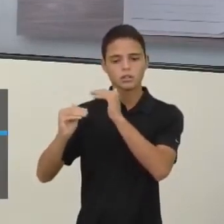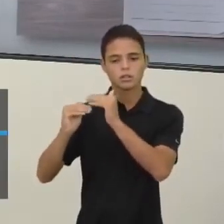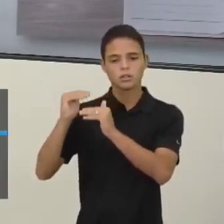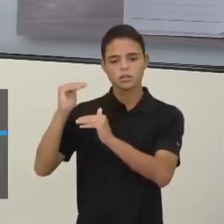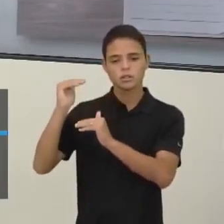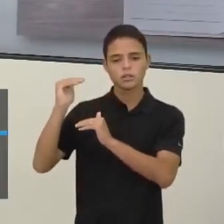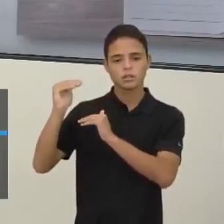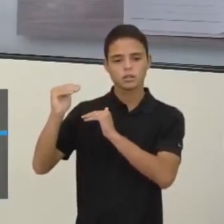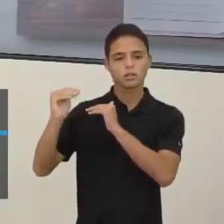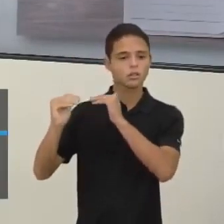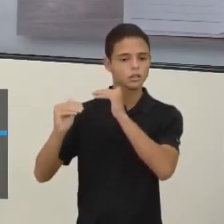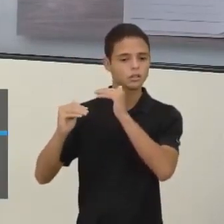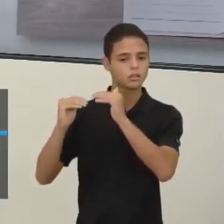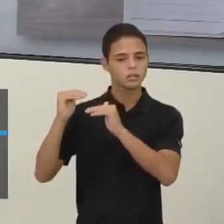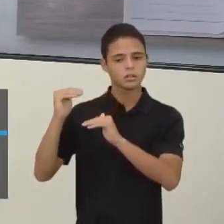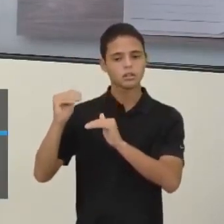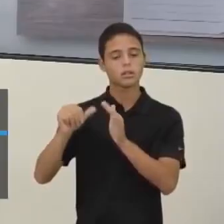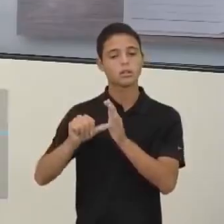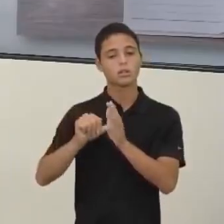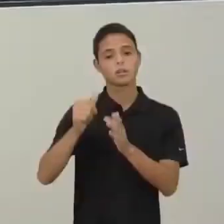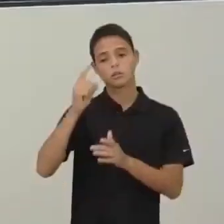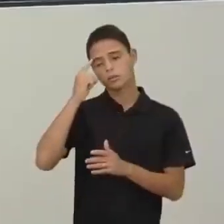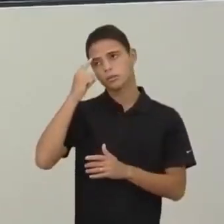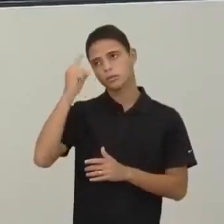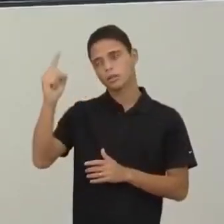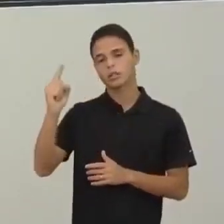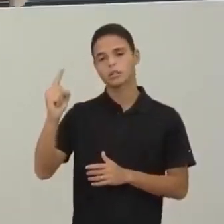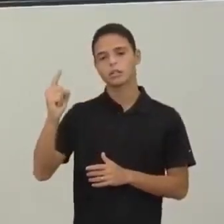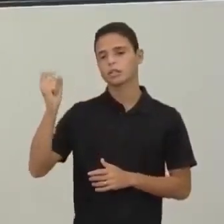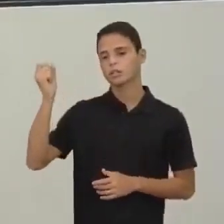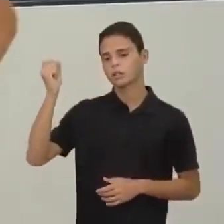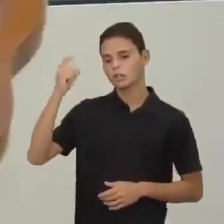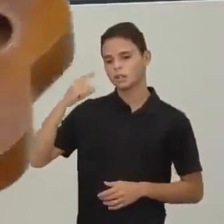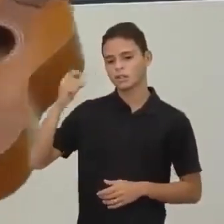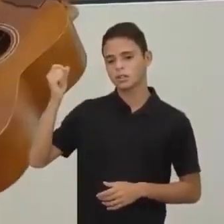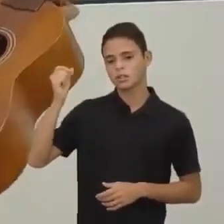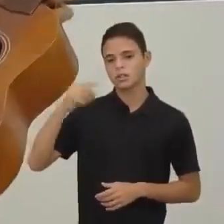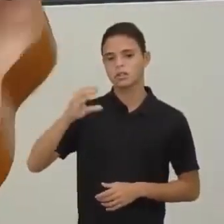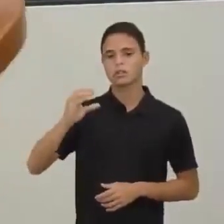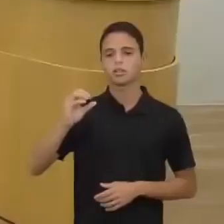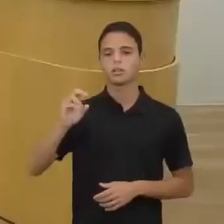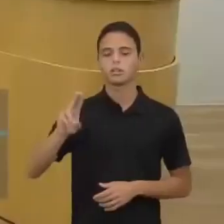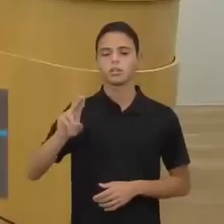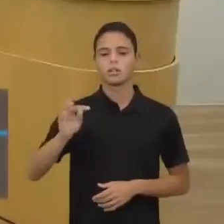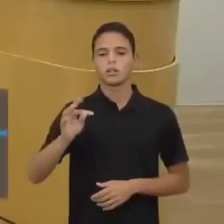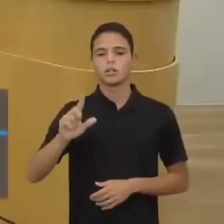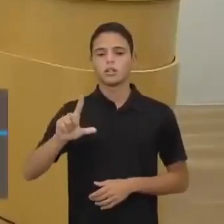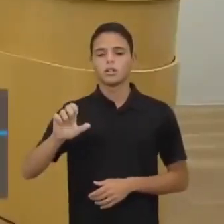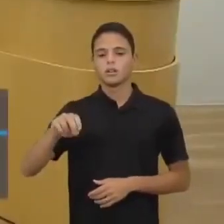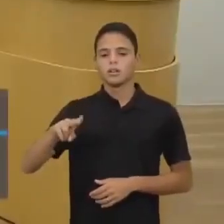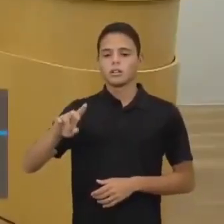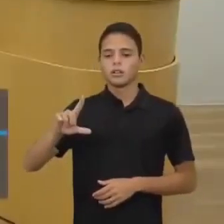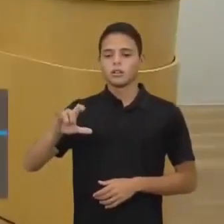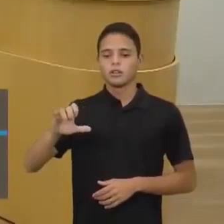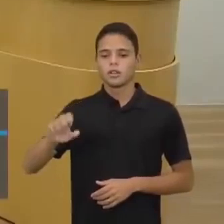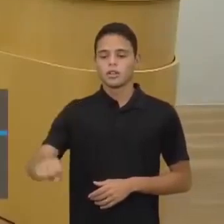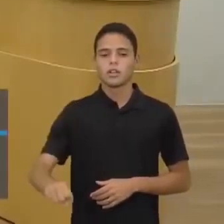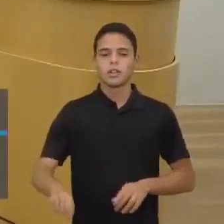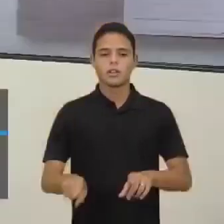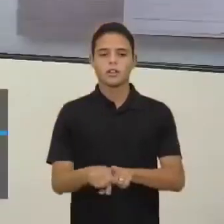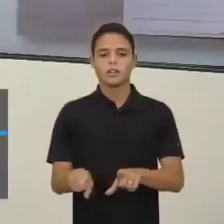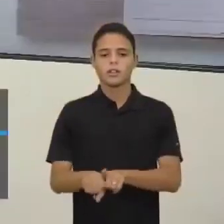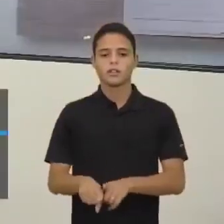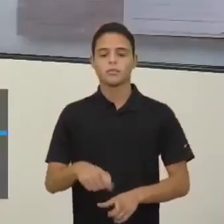Então, ó. Primeira ideia, tentar tirar som do ukulele. Se você conseguiu fazer isso, parabéns, você